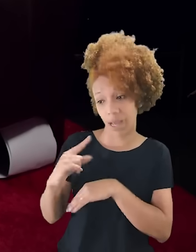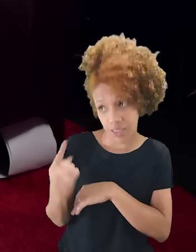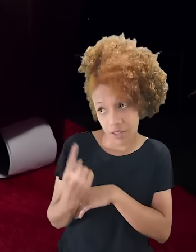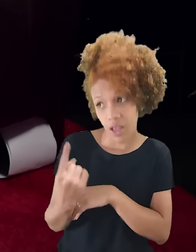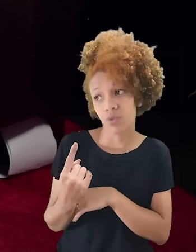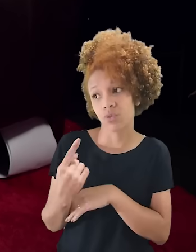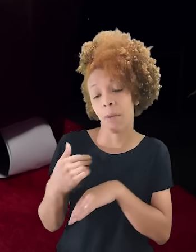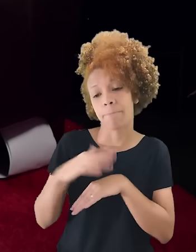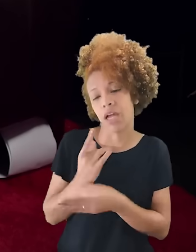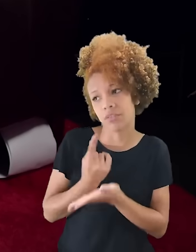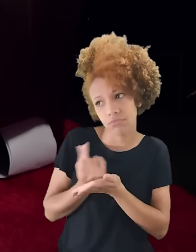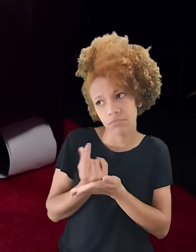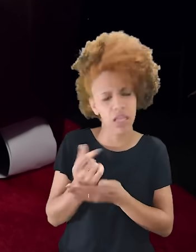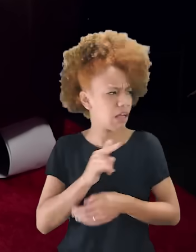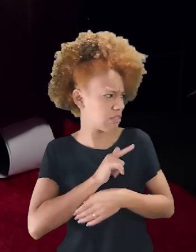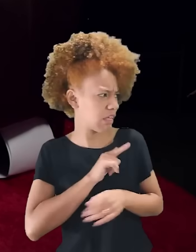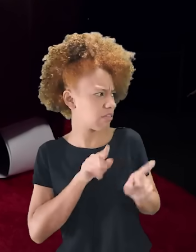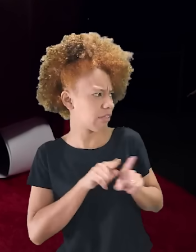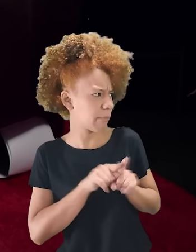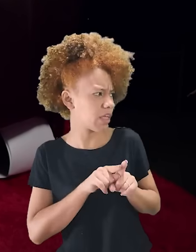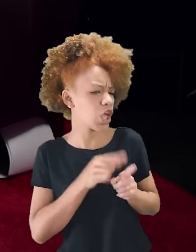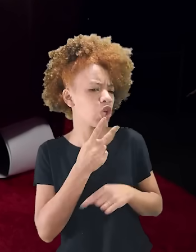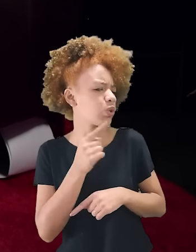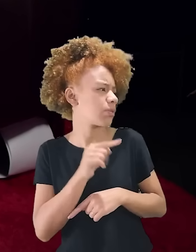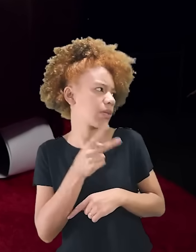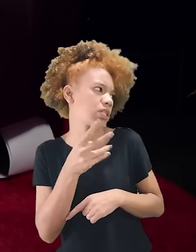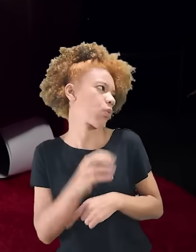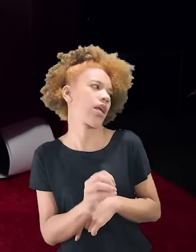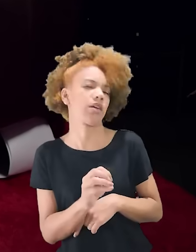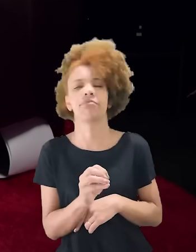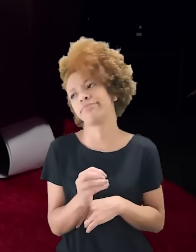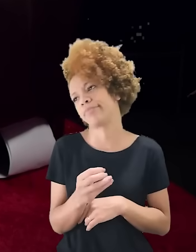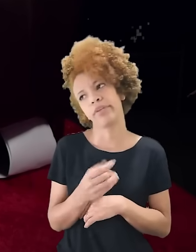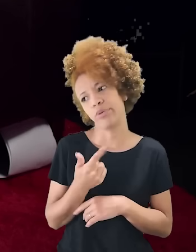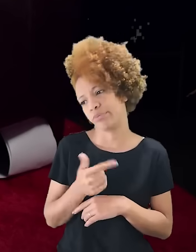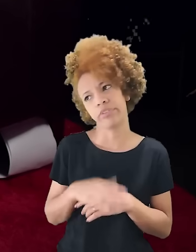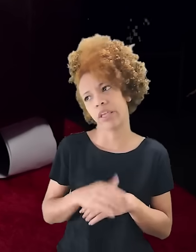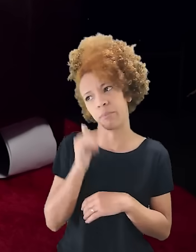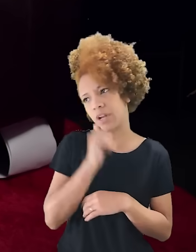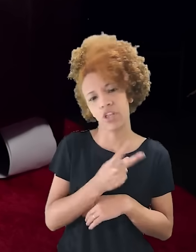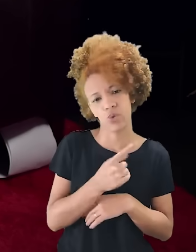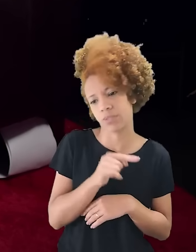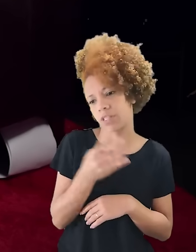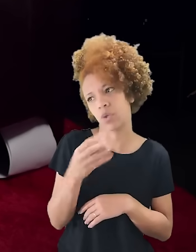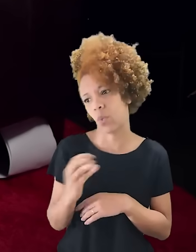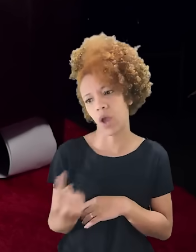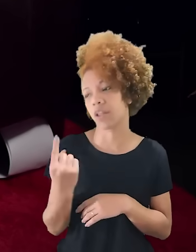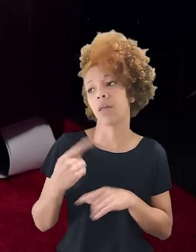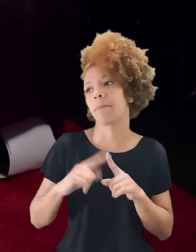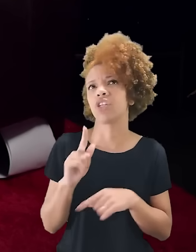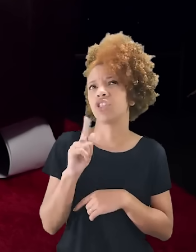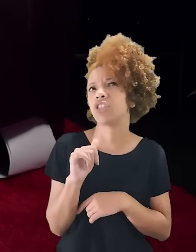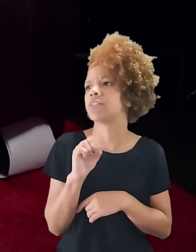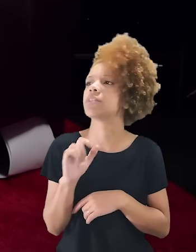quanto mais alta mais você ganha Ah tem isso também mas 2,40 também é não existe mulheres 24 mas quanto mais